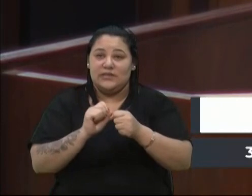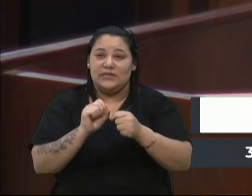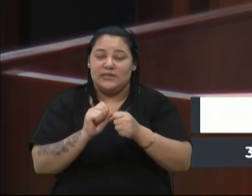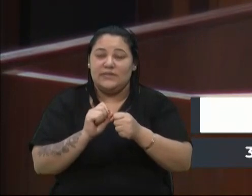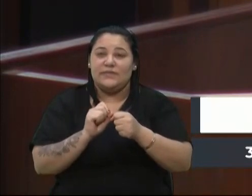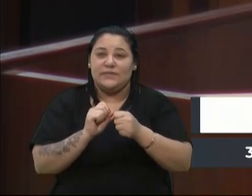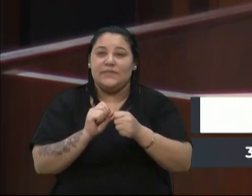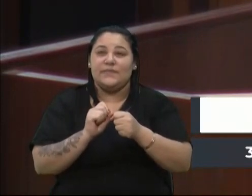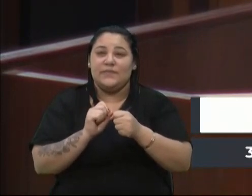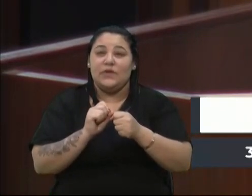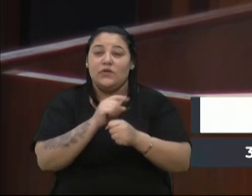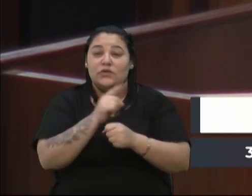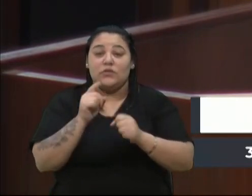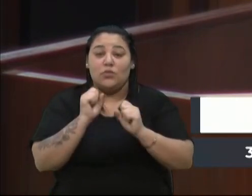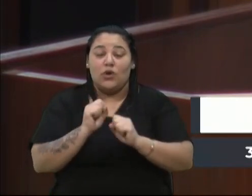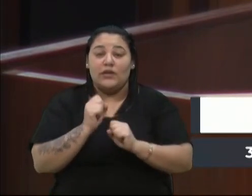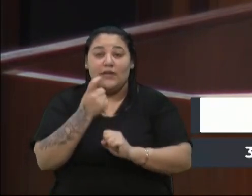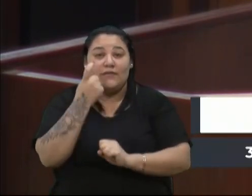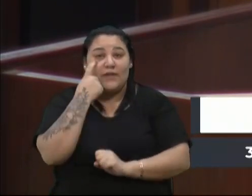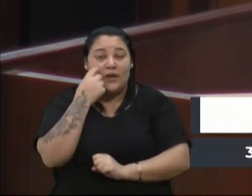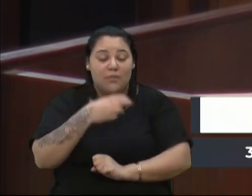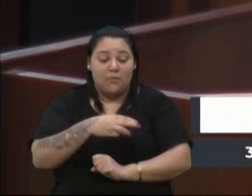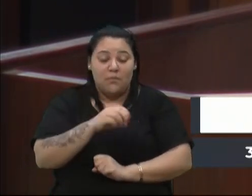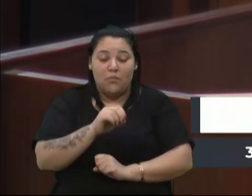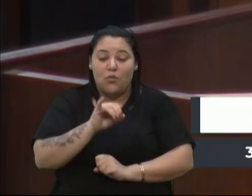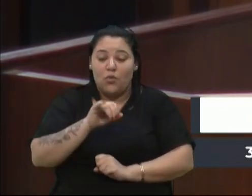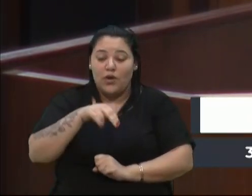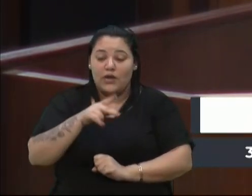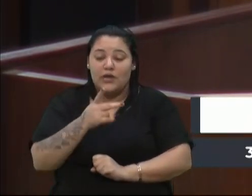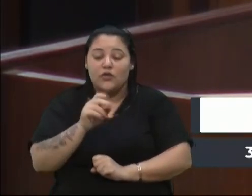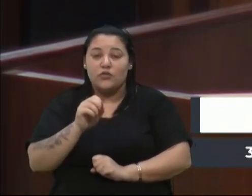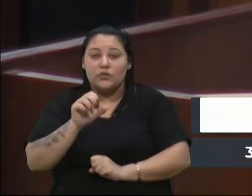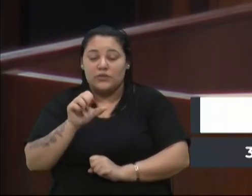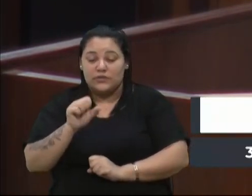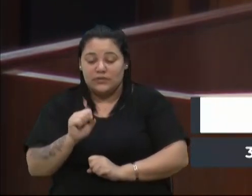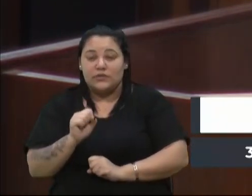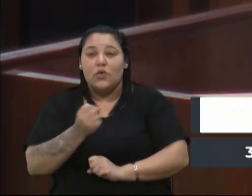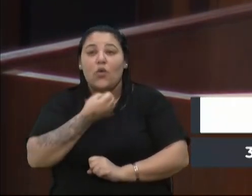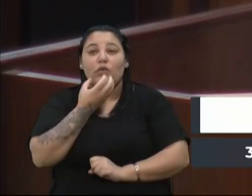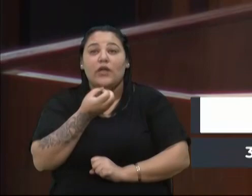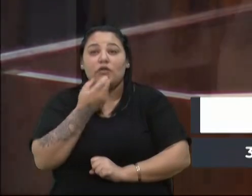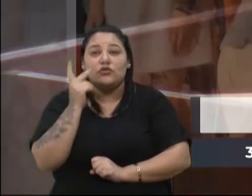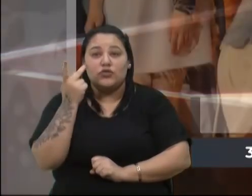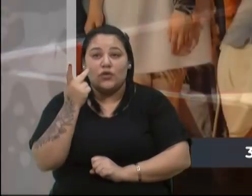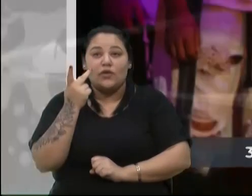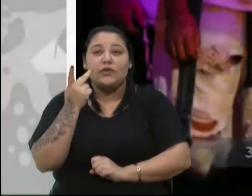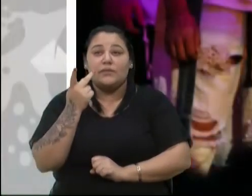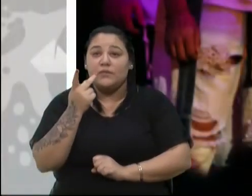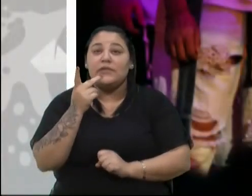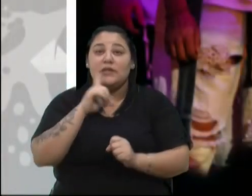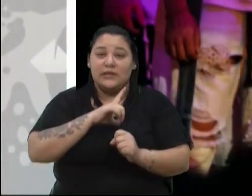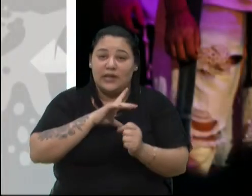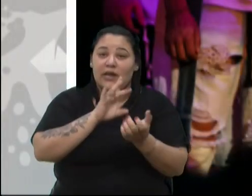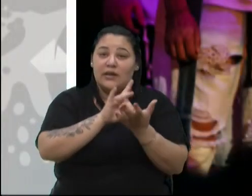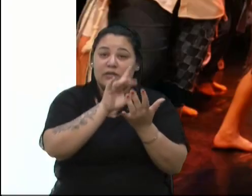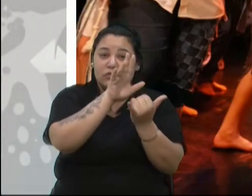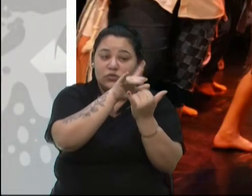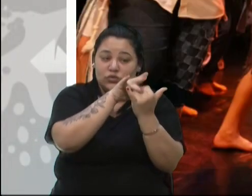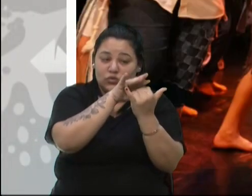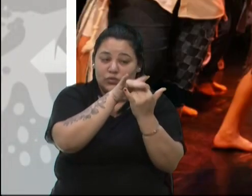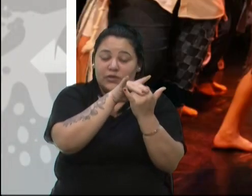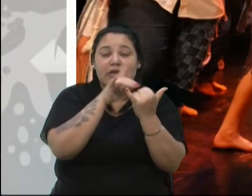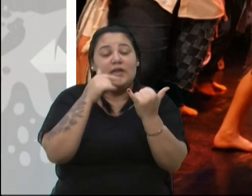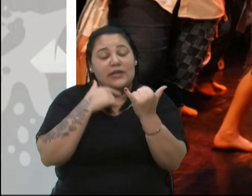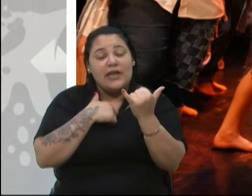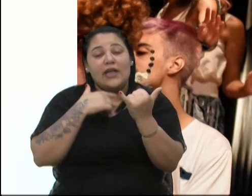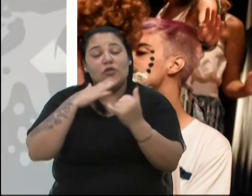Moinhos Artistadores de Histórias. Está no canal do Coro no YouTube e é fruto da minha dissertação de mestrado sobre o trabalho do coro, em